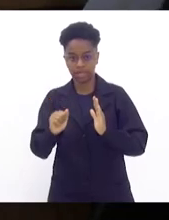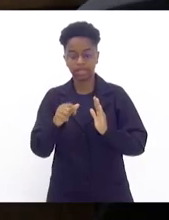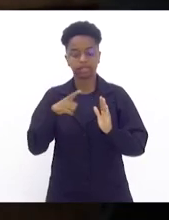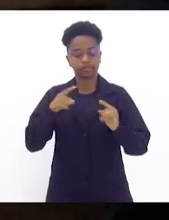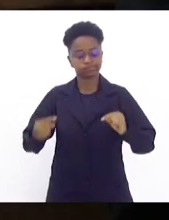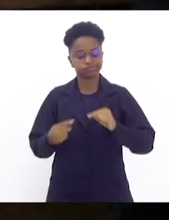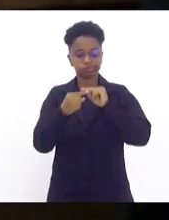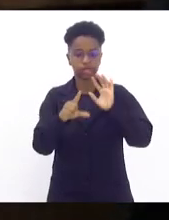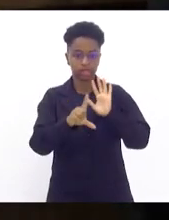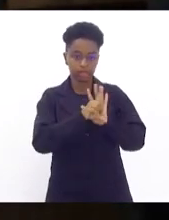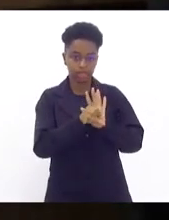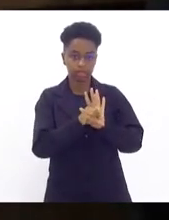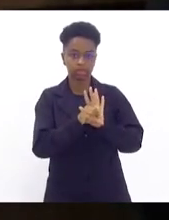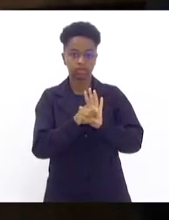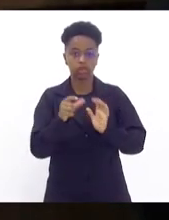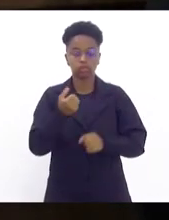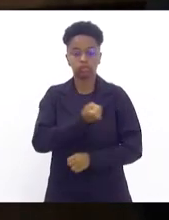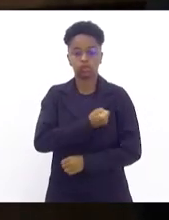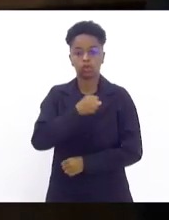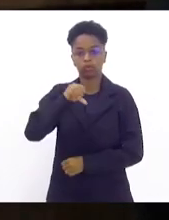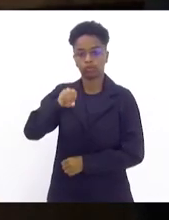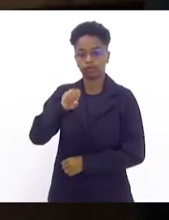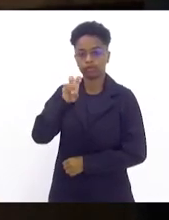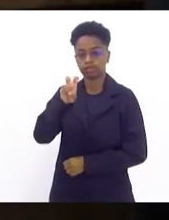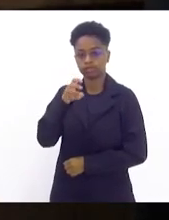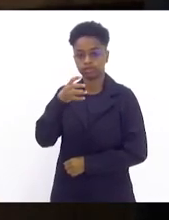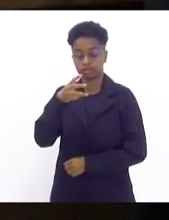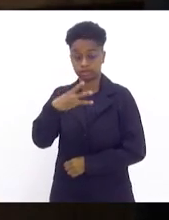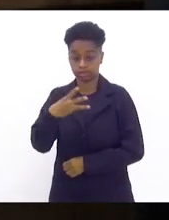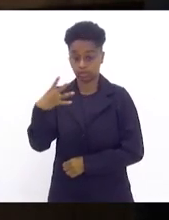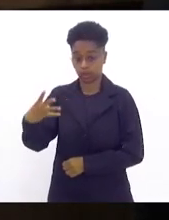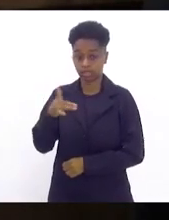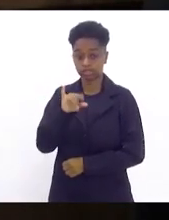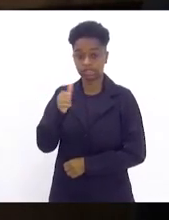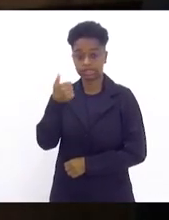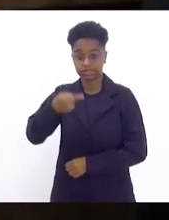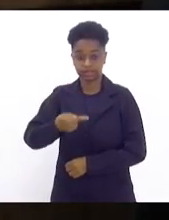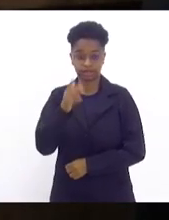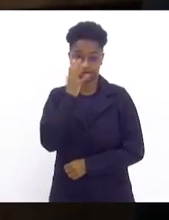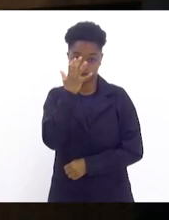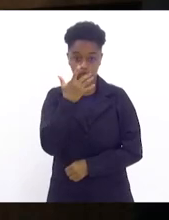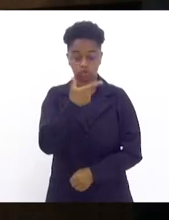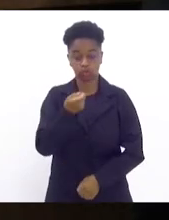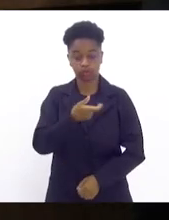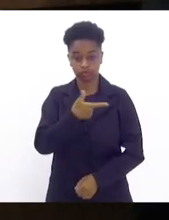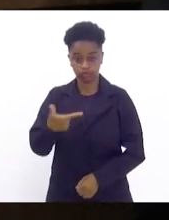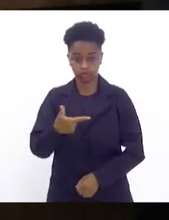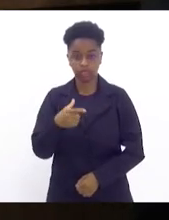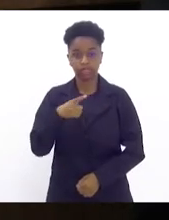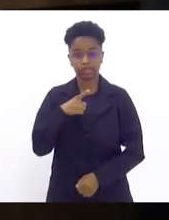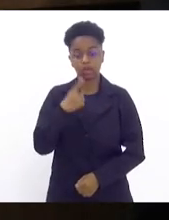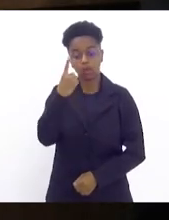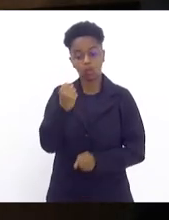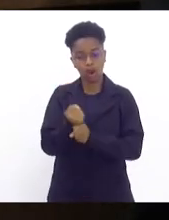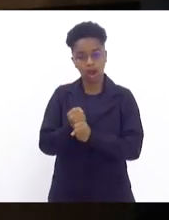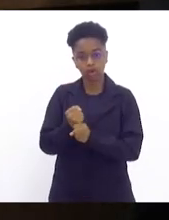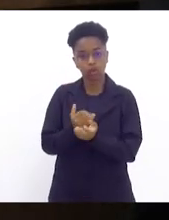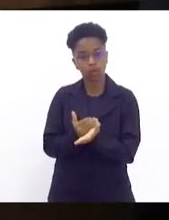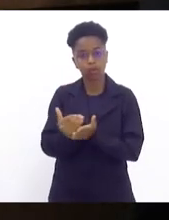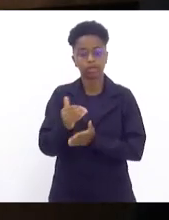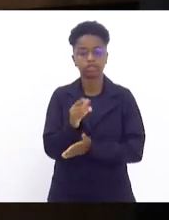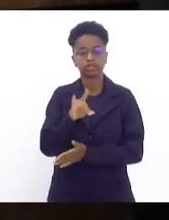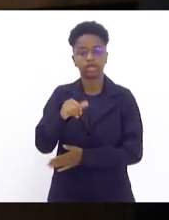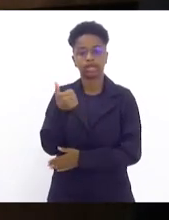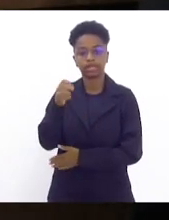lei, de número 9.564, 17 de fevereiro de 2022, por 12 meses a contar do dia 15 de abril